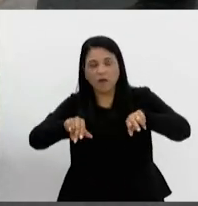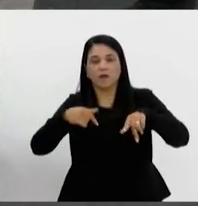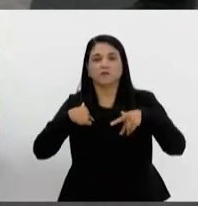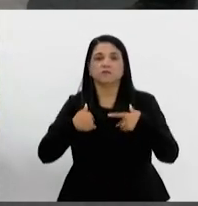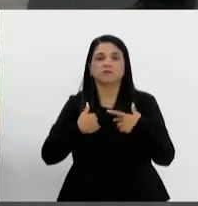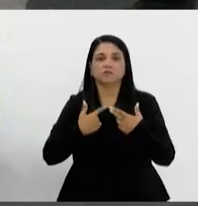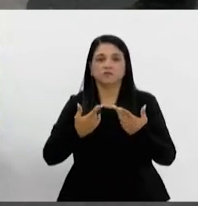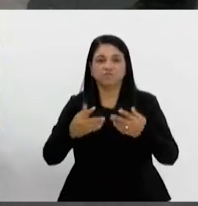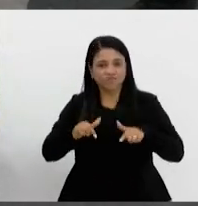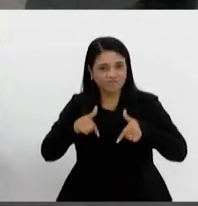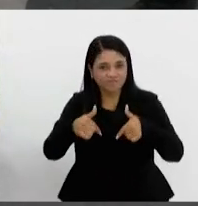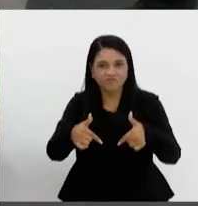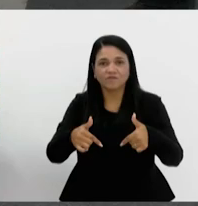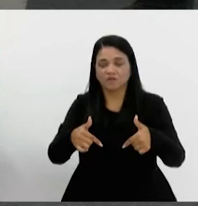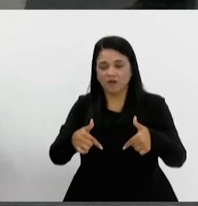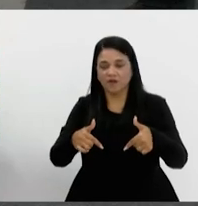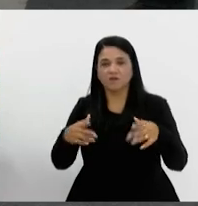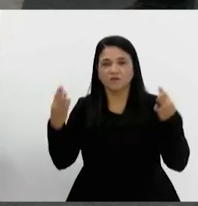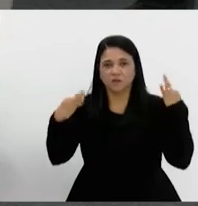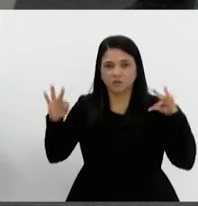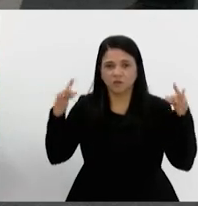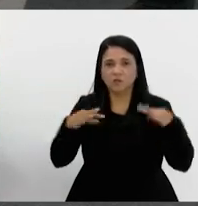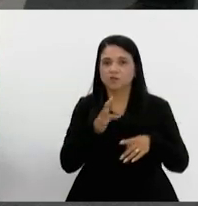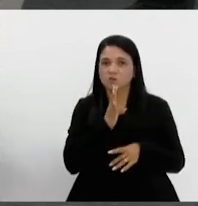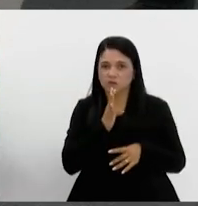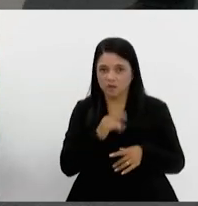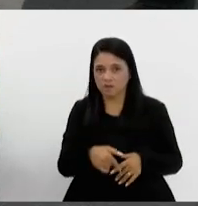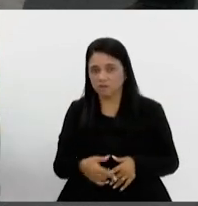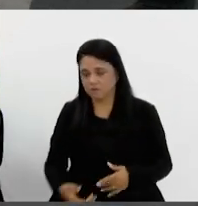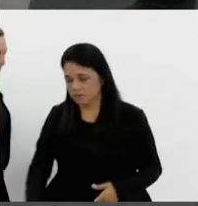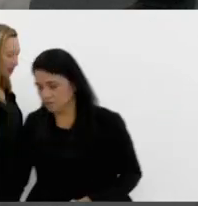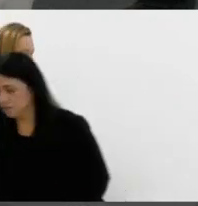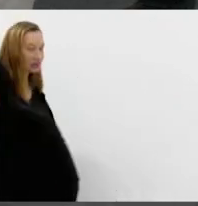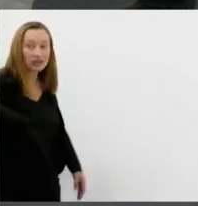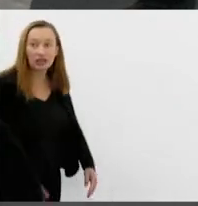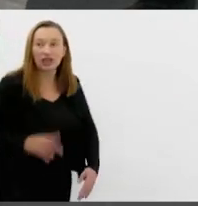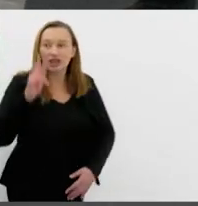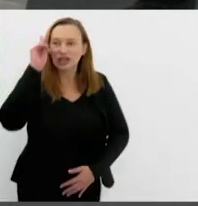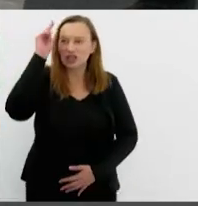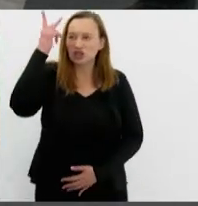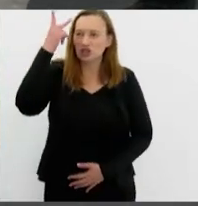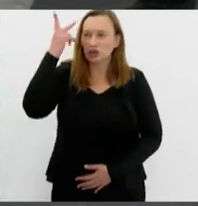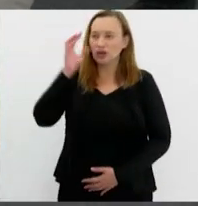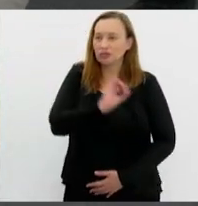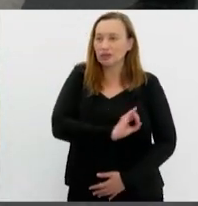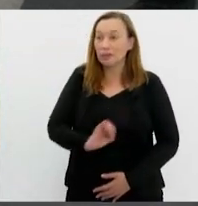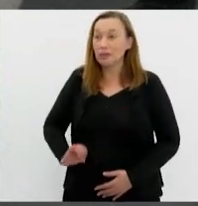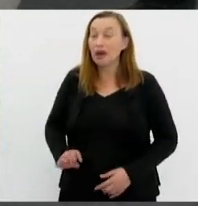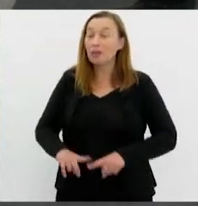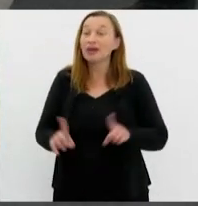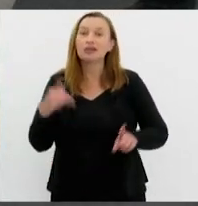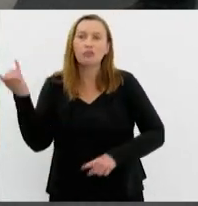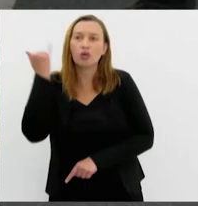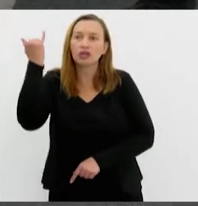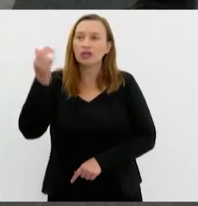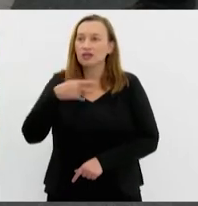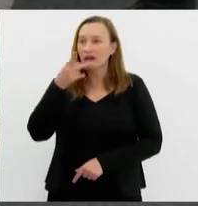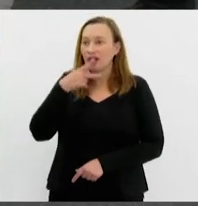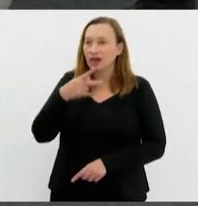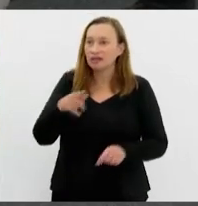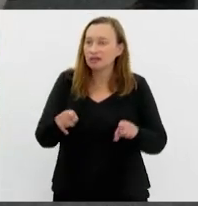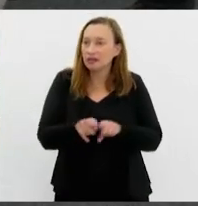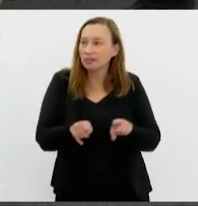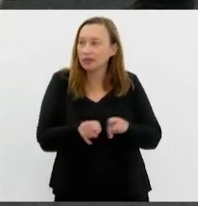turismo e também por toda a história, história operária, história durante o Império. Mas é importante ressaltar também a